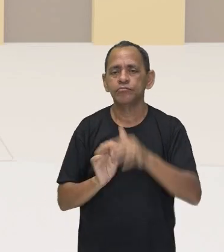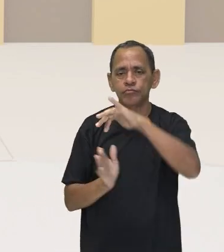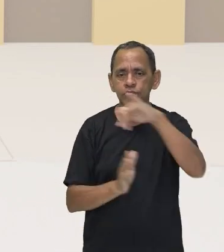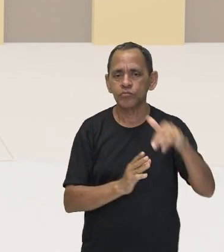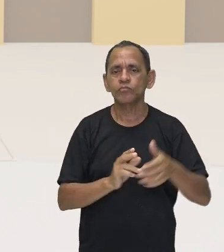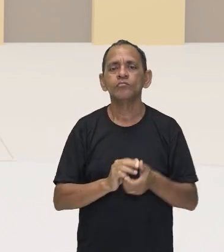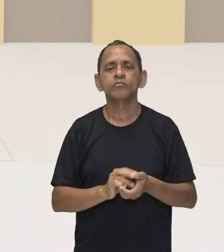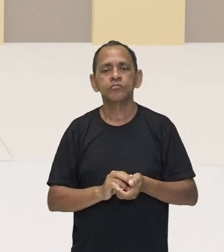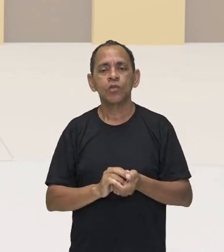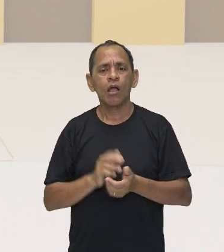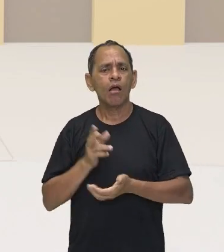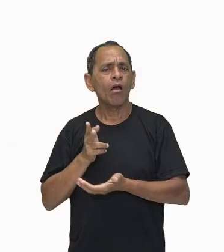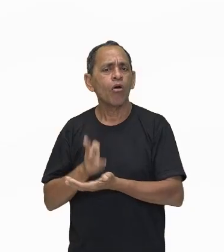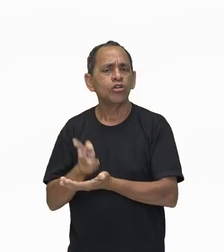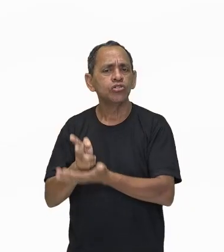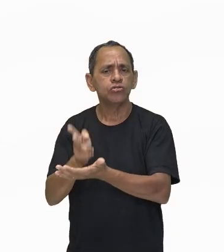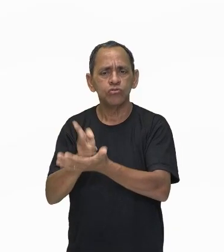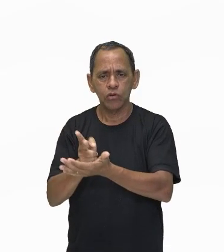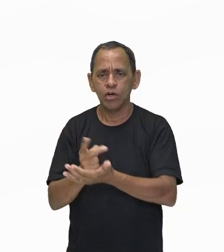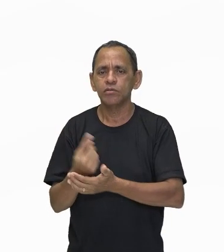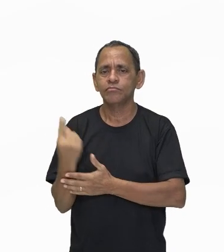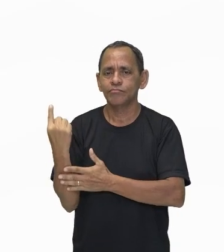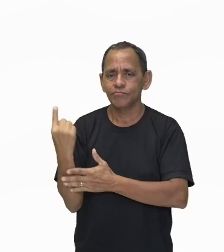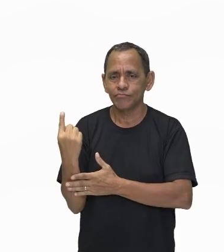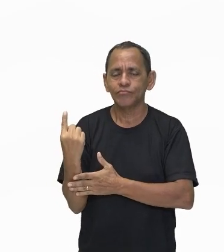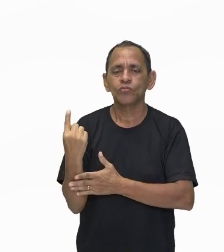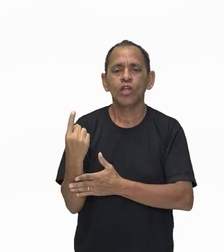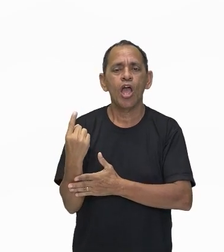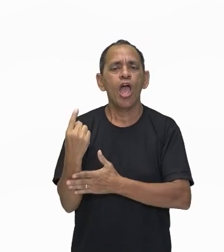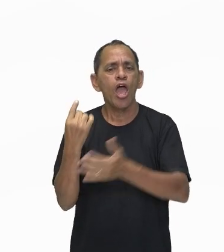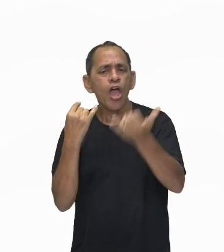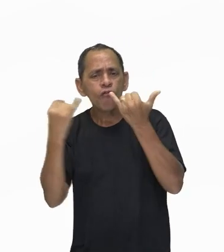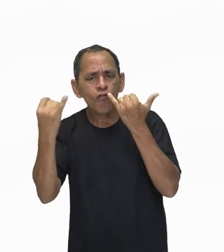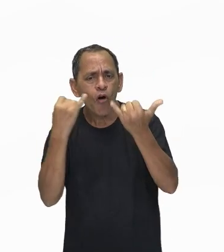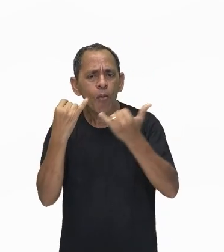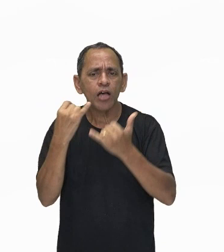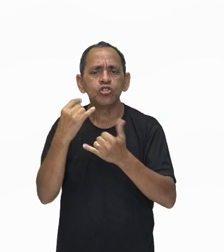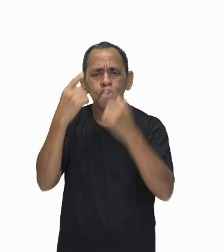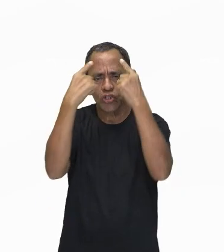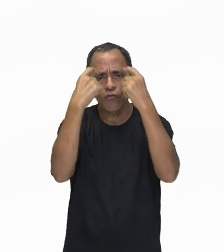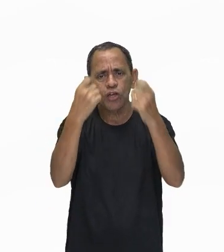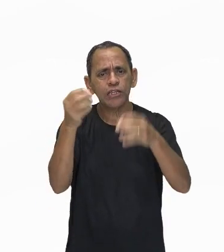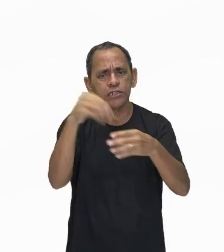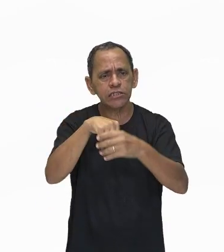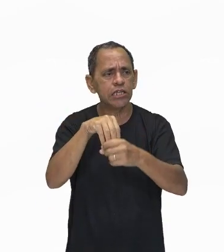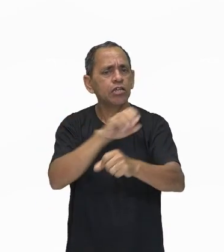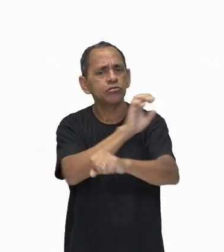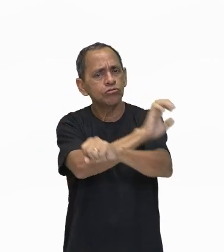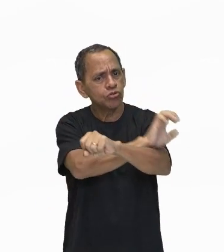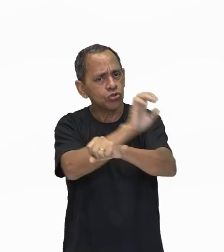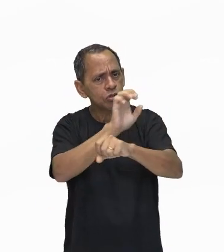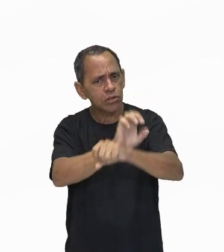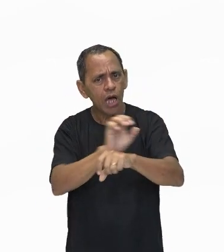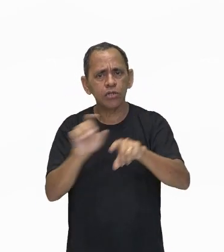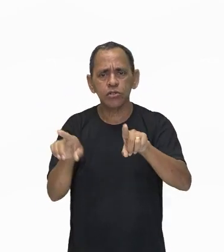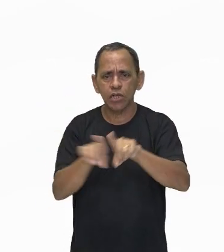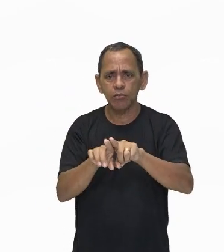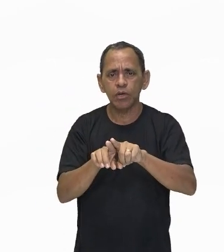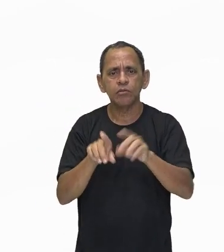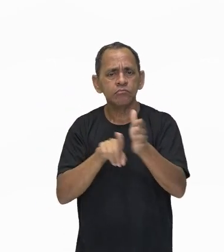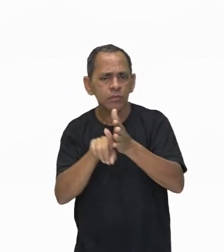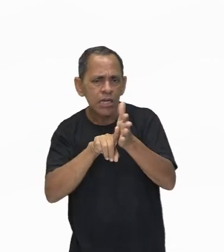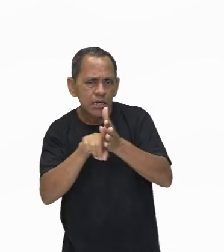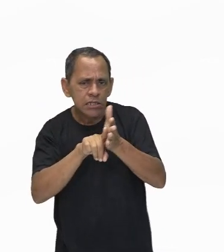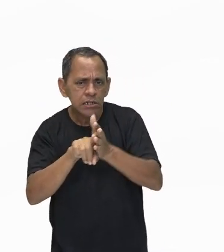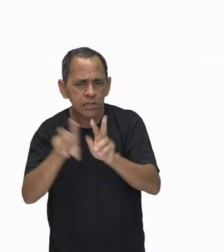sobre o tema, sobre esses dados estatísticos acerca, então, da violência, então, no nosso estado. Olha só, pesquisa